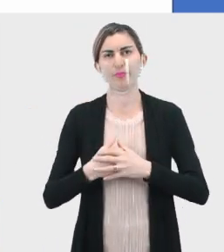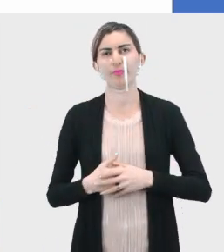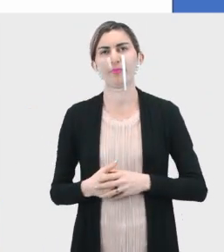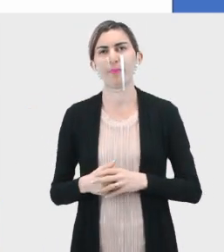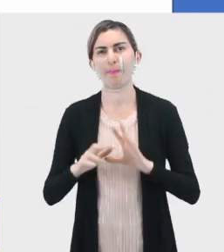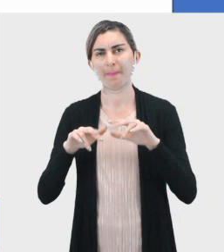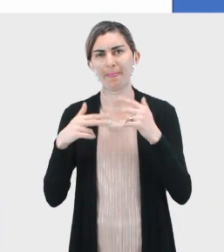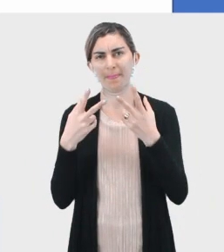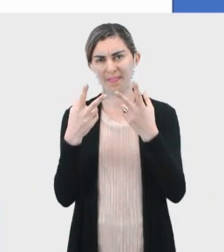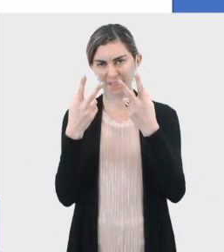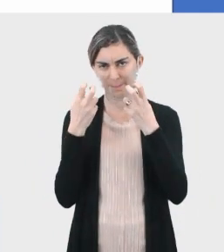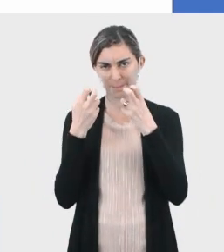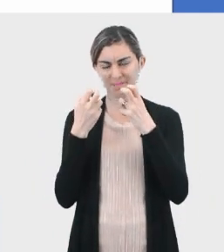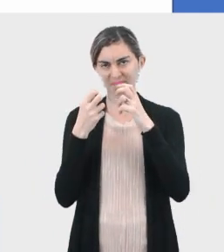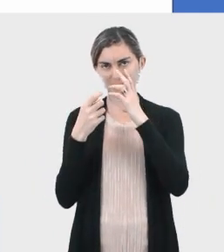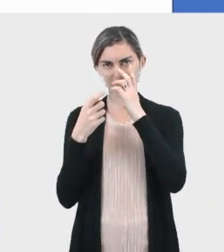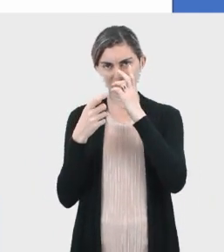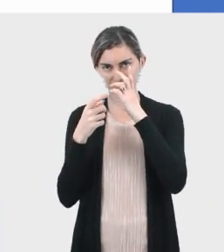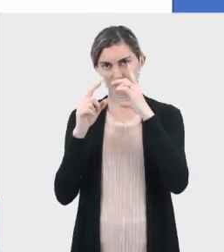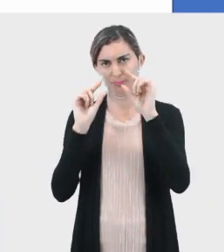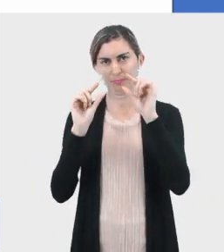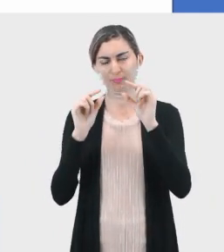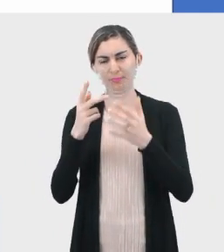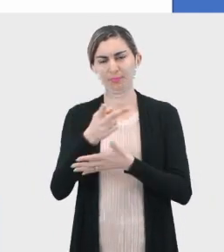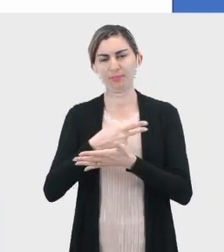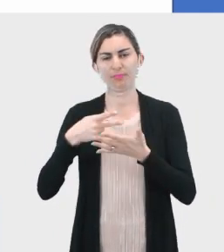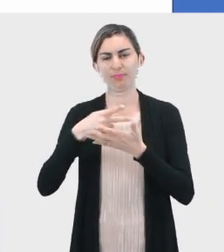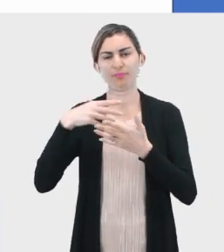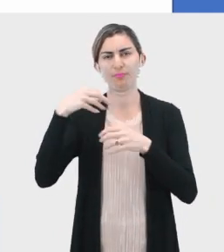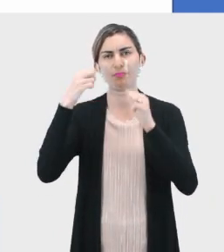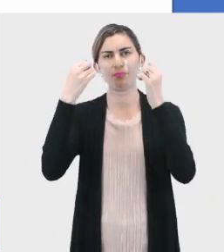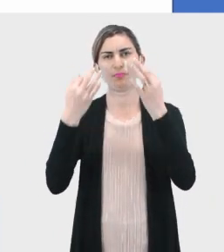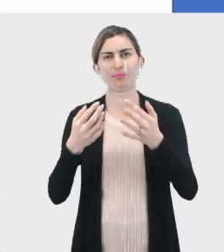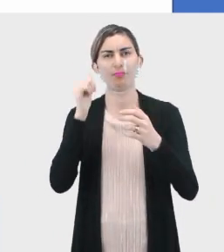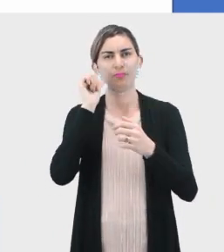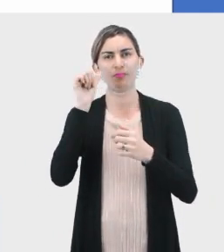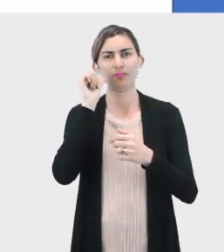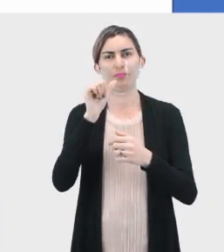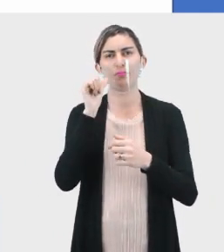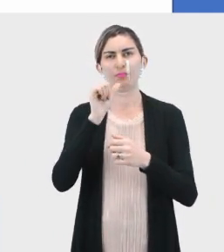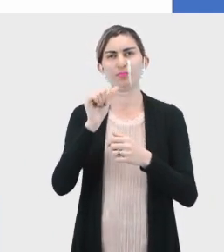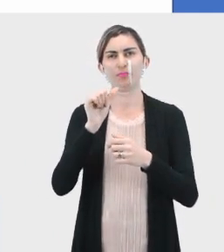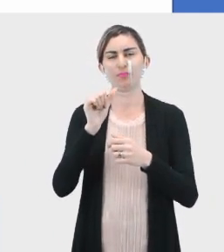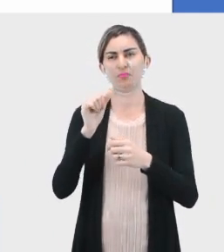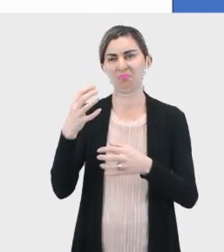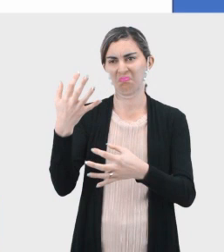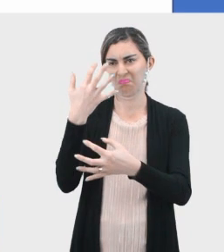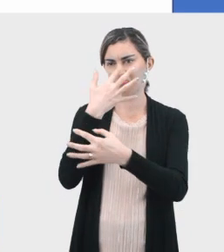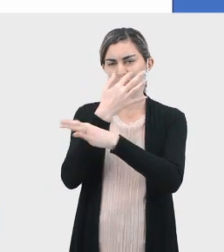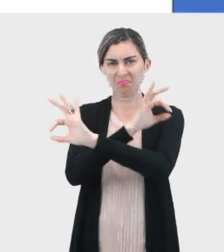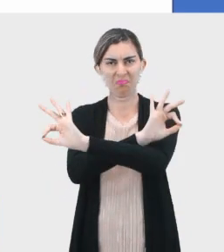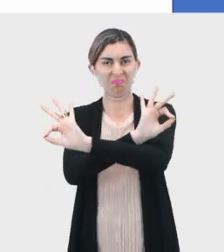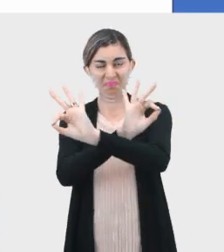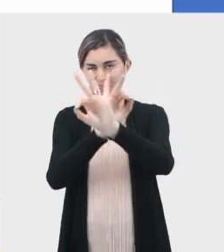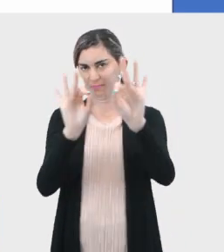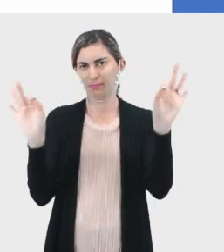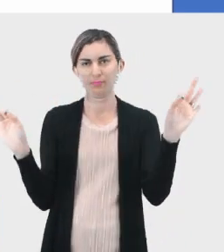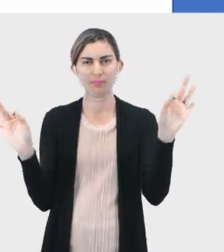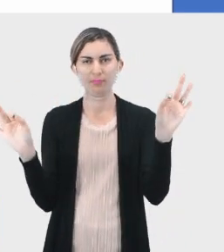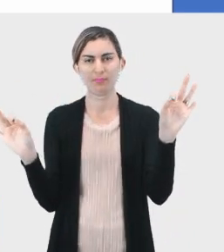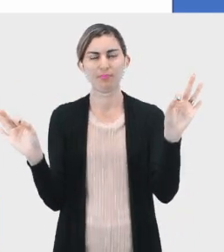Então, percebam que a prévia é que o poema trata de uma mulher fenomenal.